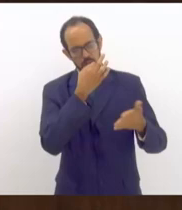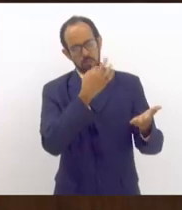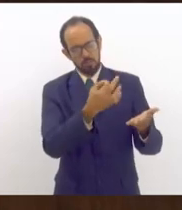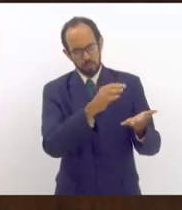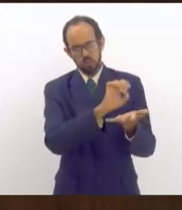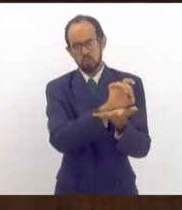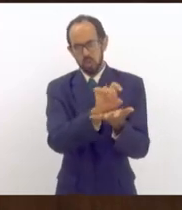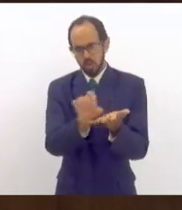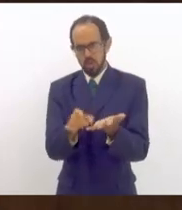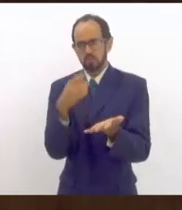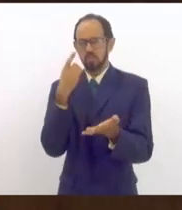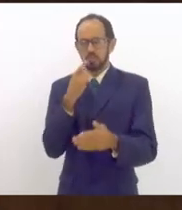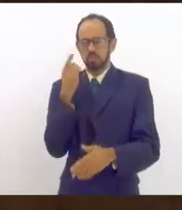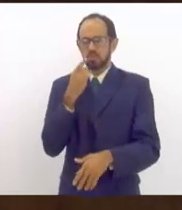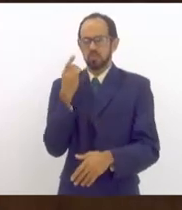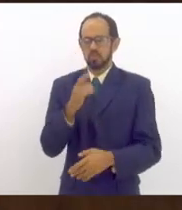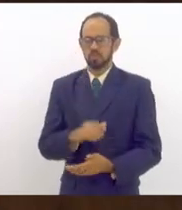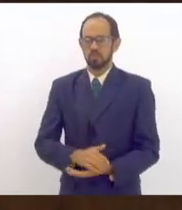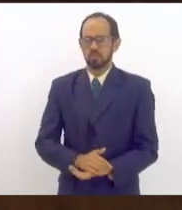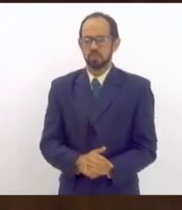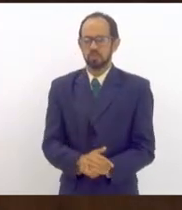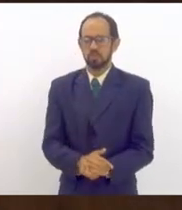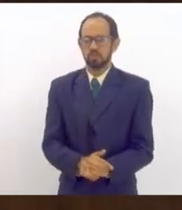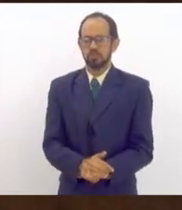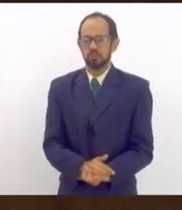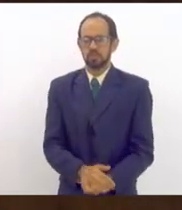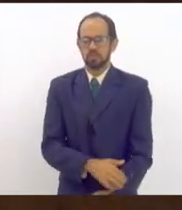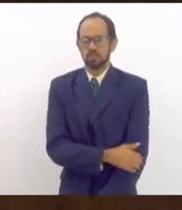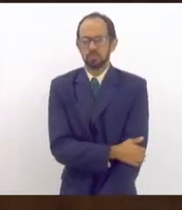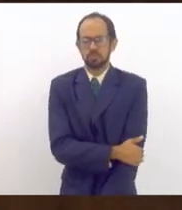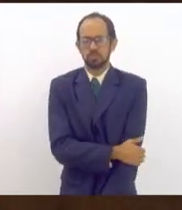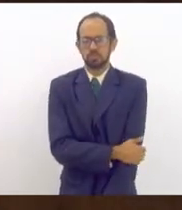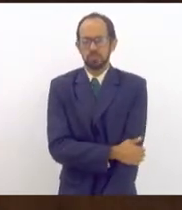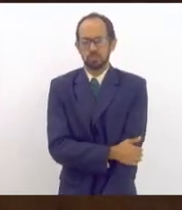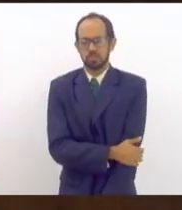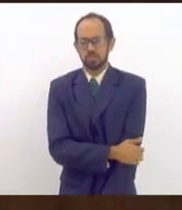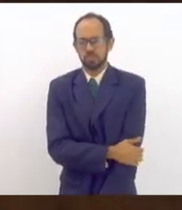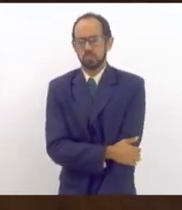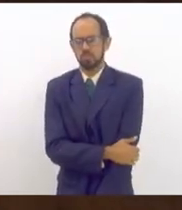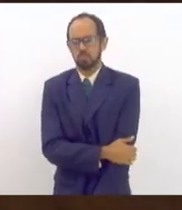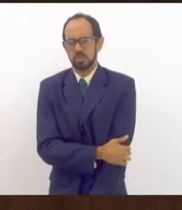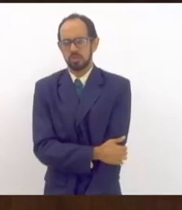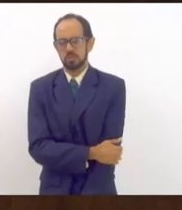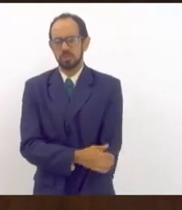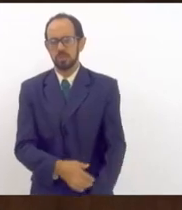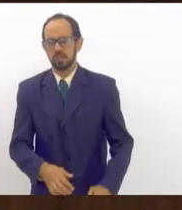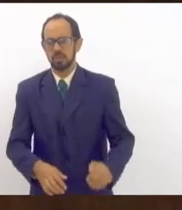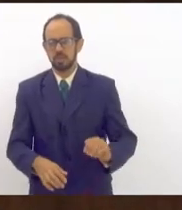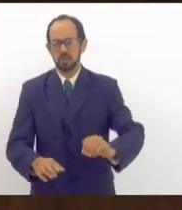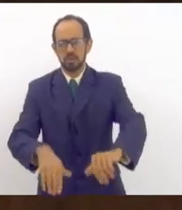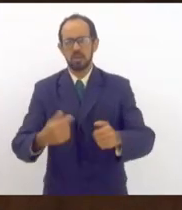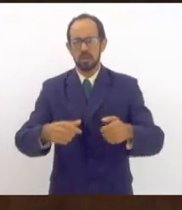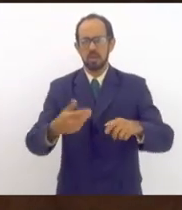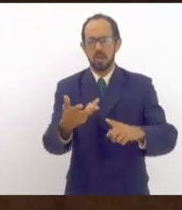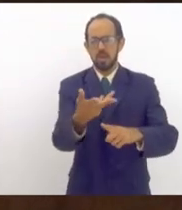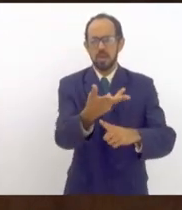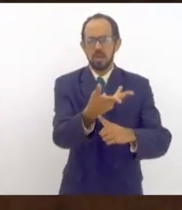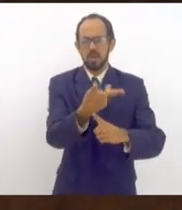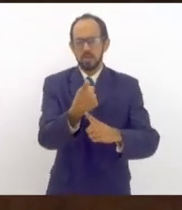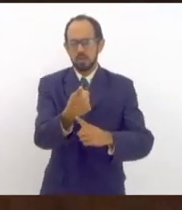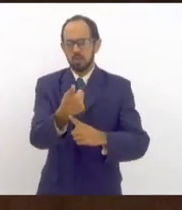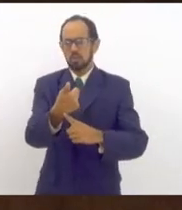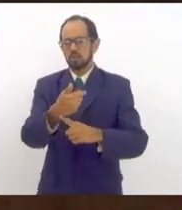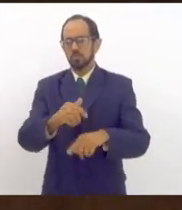de cada parlamentar isso não é o objeto do nosso debate mas que a arte imita vida e a vida